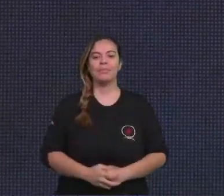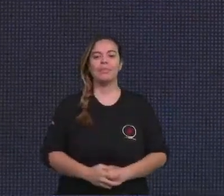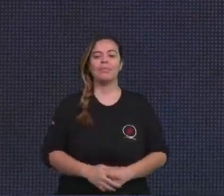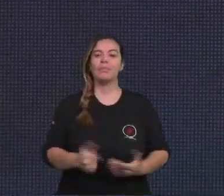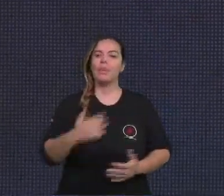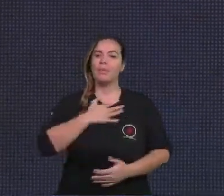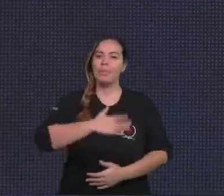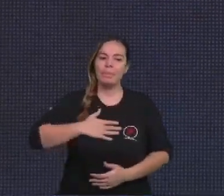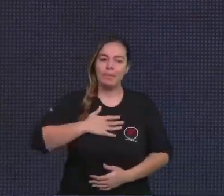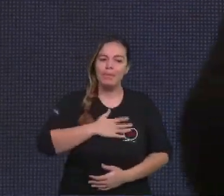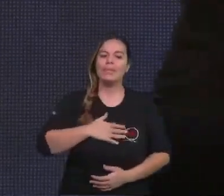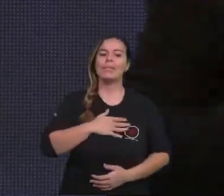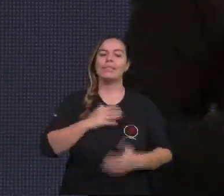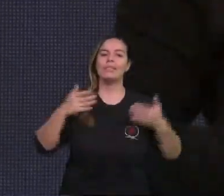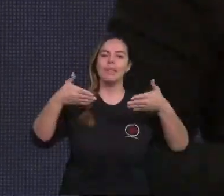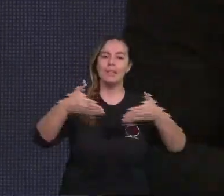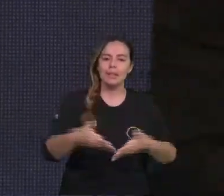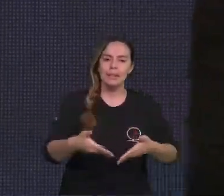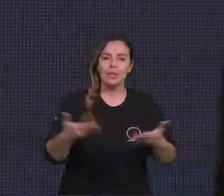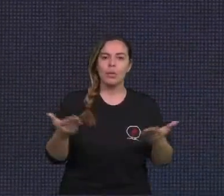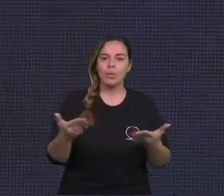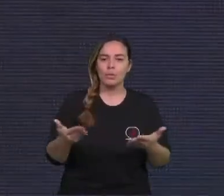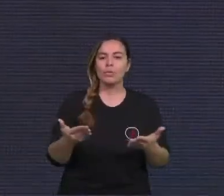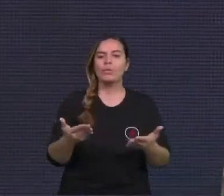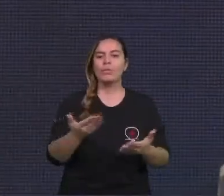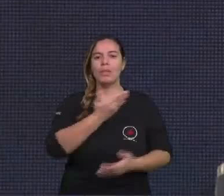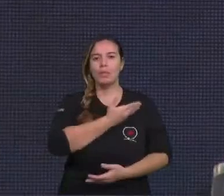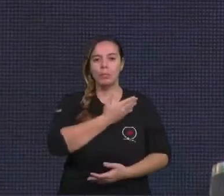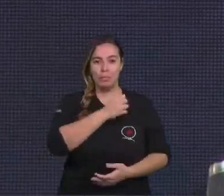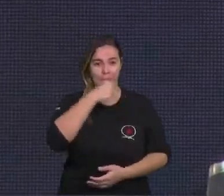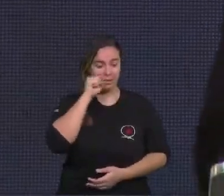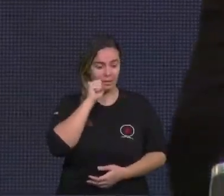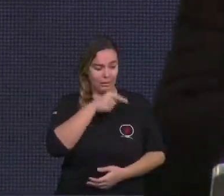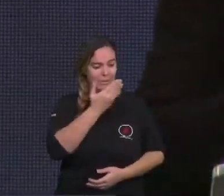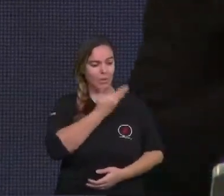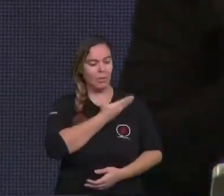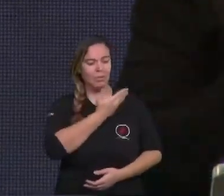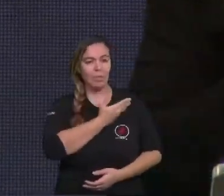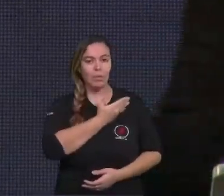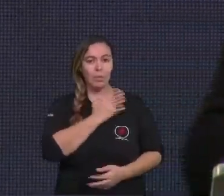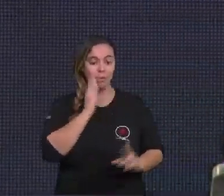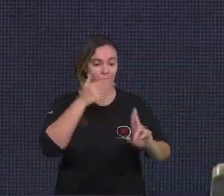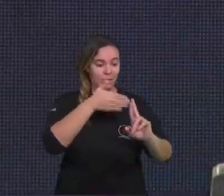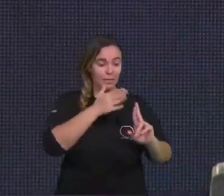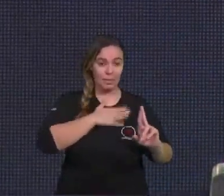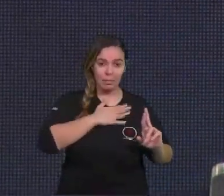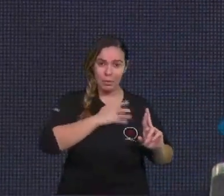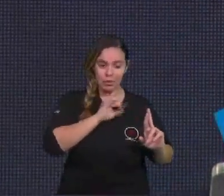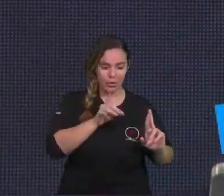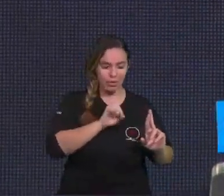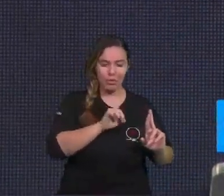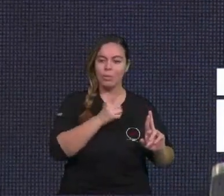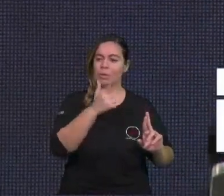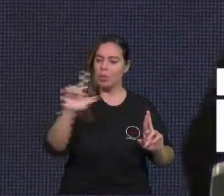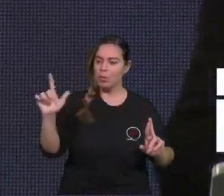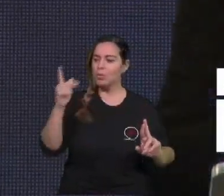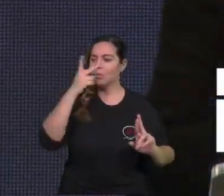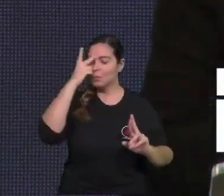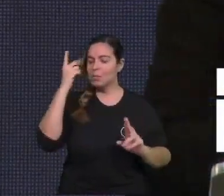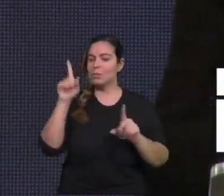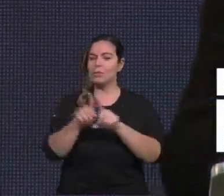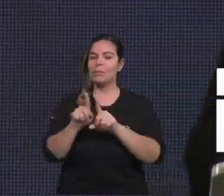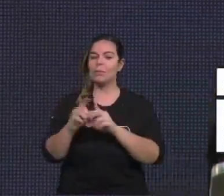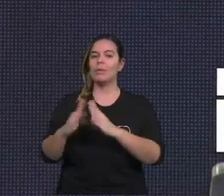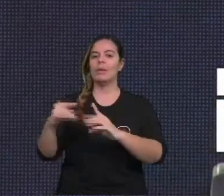Para mim é um prazer muito grande poder estar aqui. Pastor Silas é um amigo, uma referência. Eu acho que não apenas para mim, mas para a